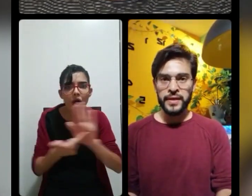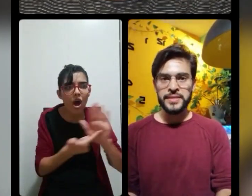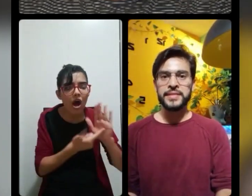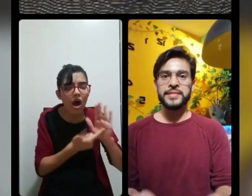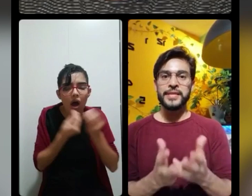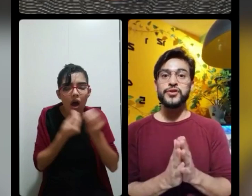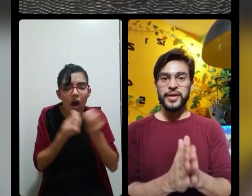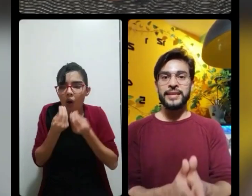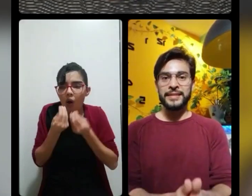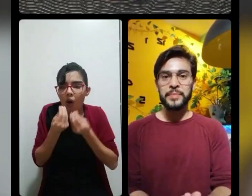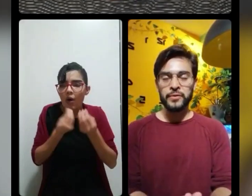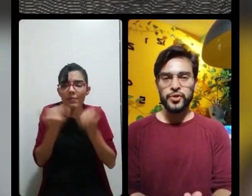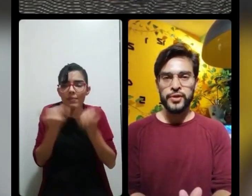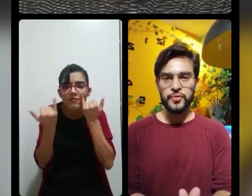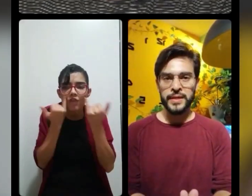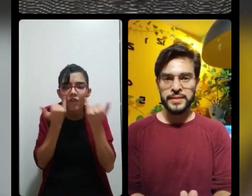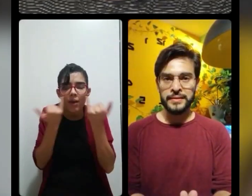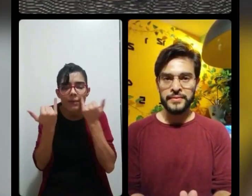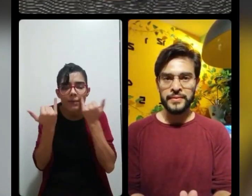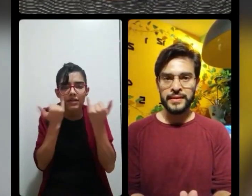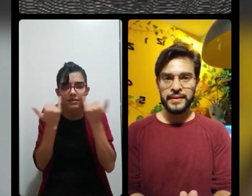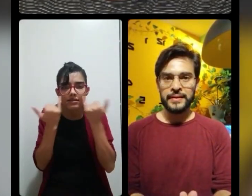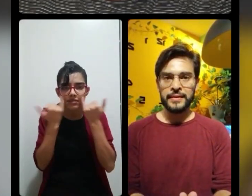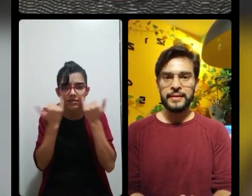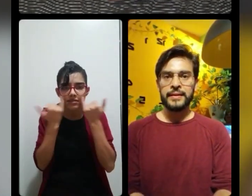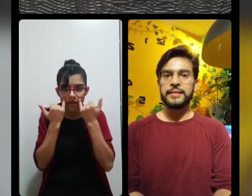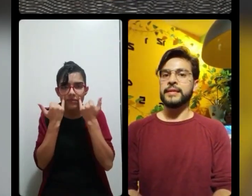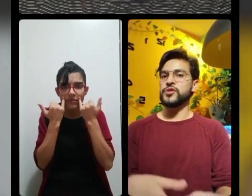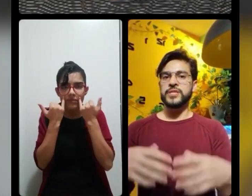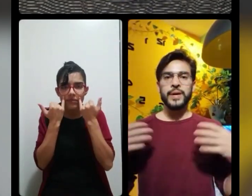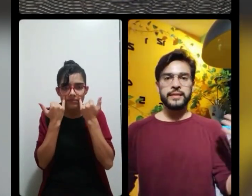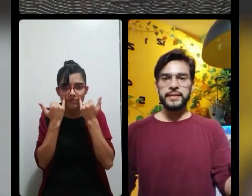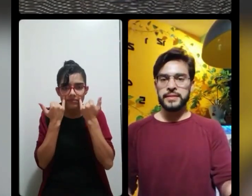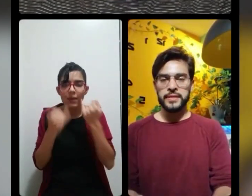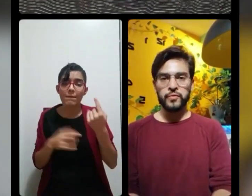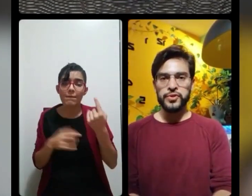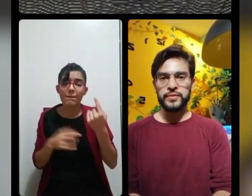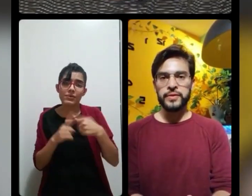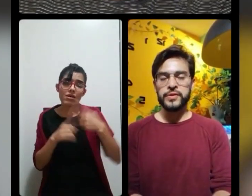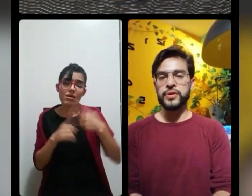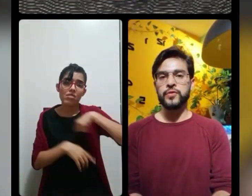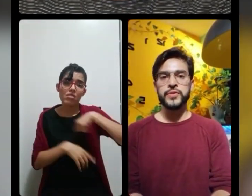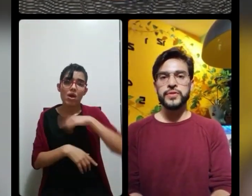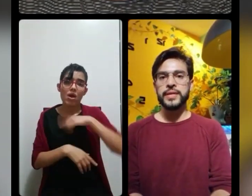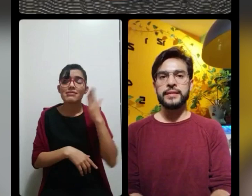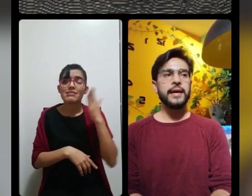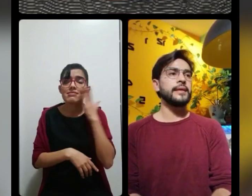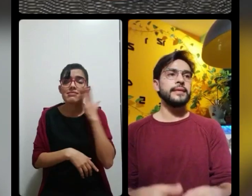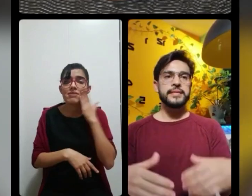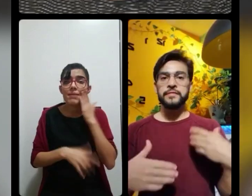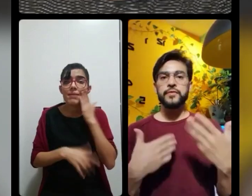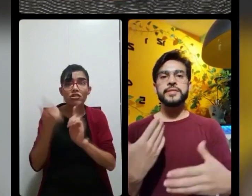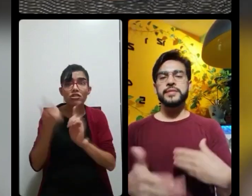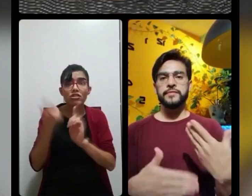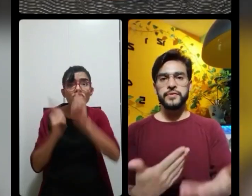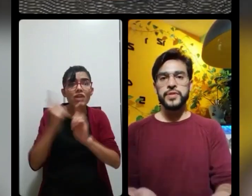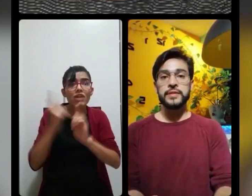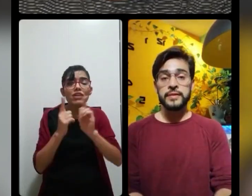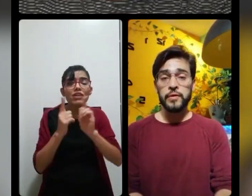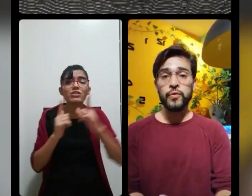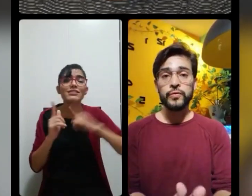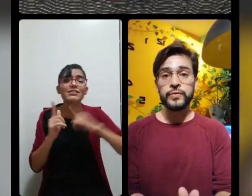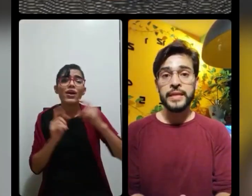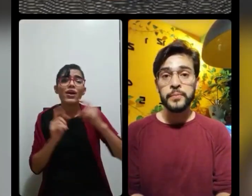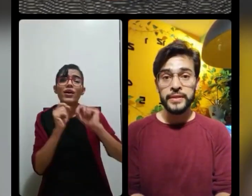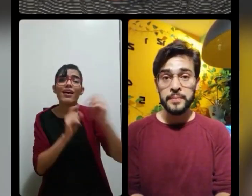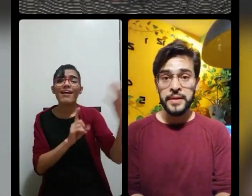muitas influências que gera também o gesto brasileiro, né? Desde as matrizes que constituíram a gente como sociedade e as influências que foram se